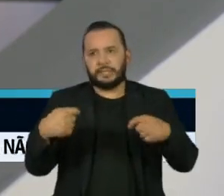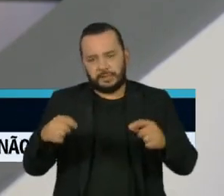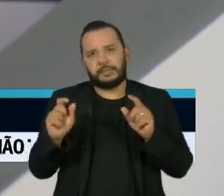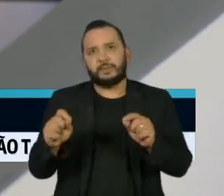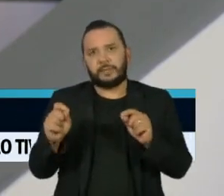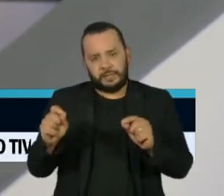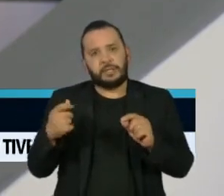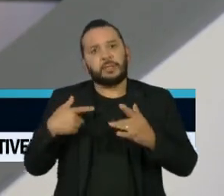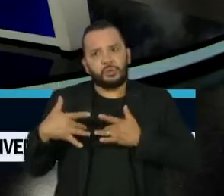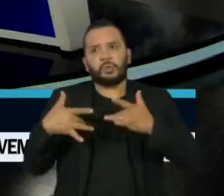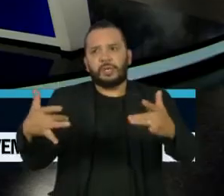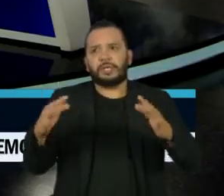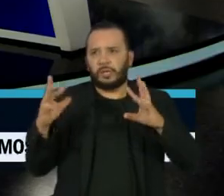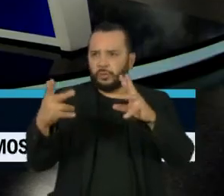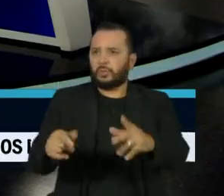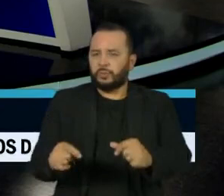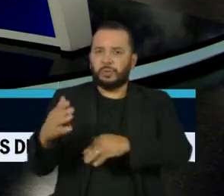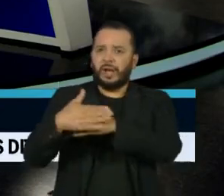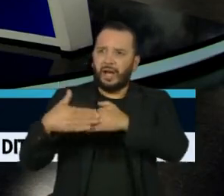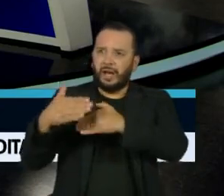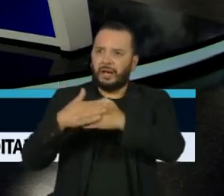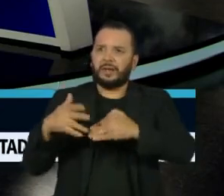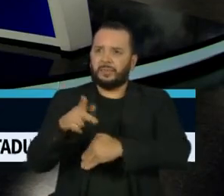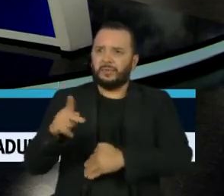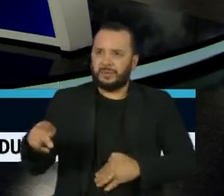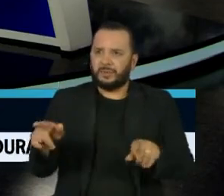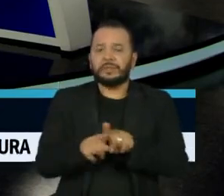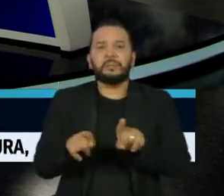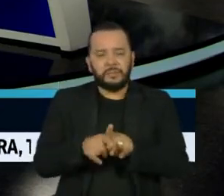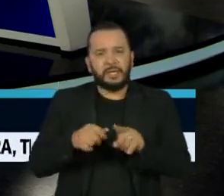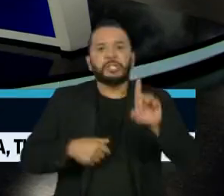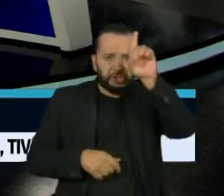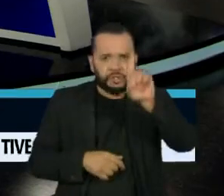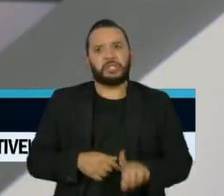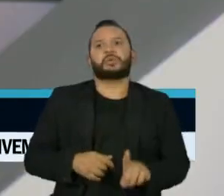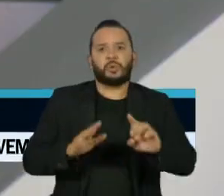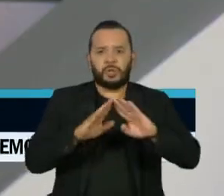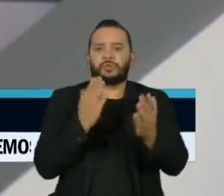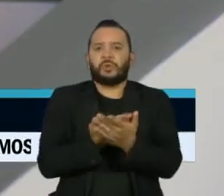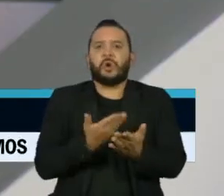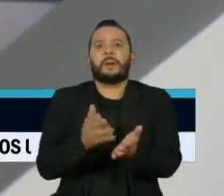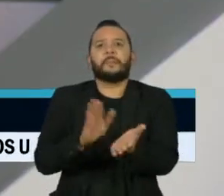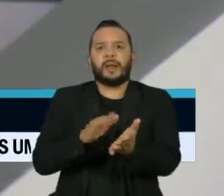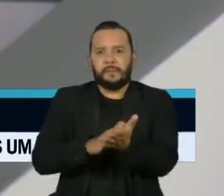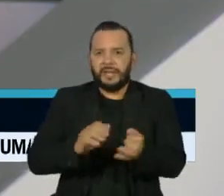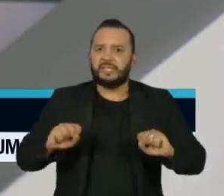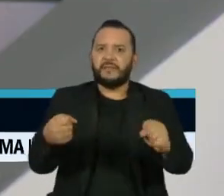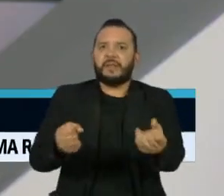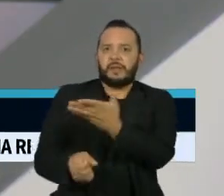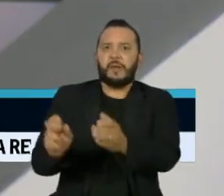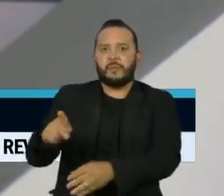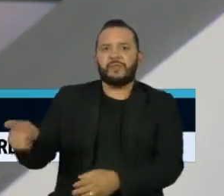solidariedade de todo mundo. E a direção da escola está de parabéns, porque saiu em defesa da professora.